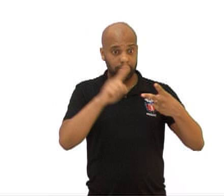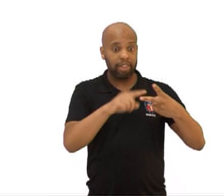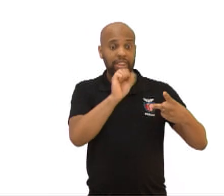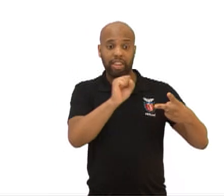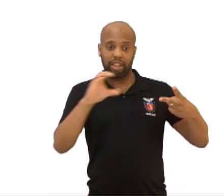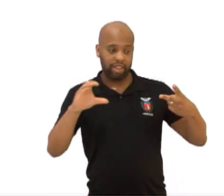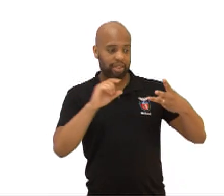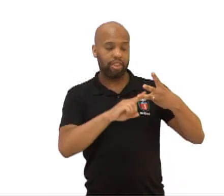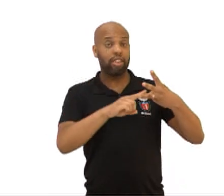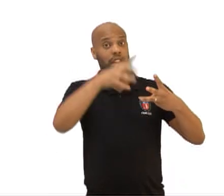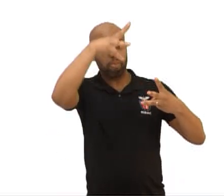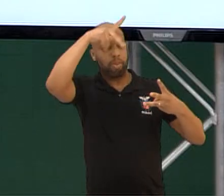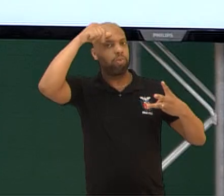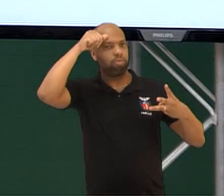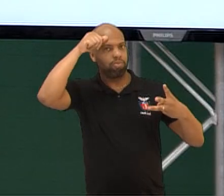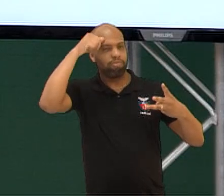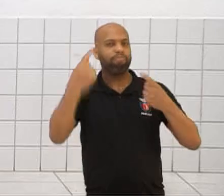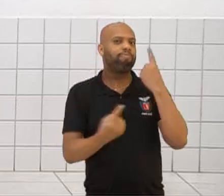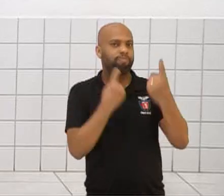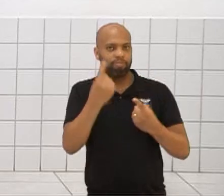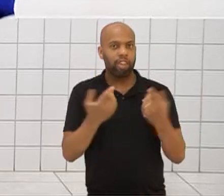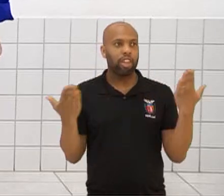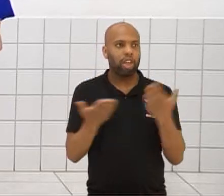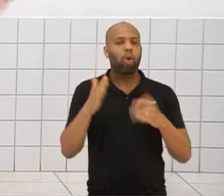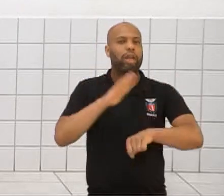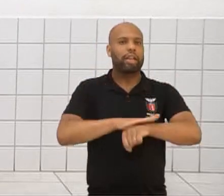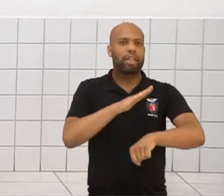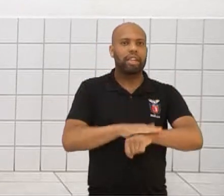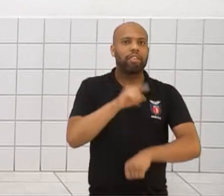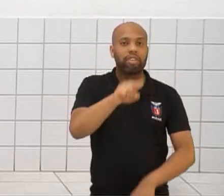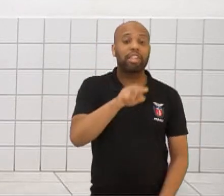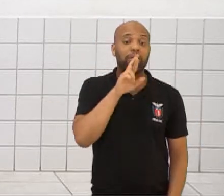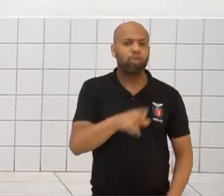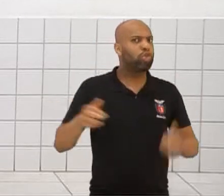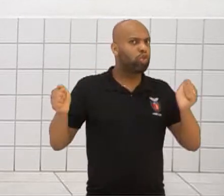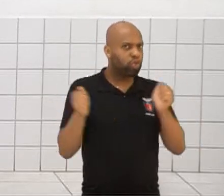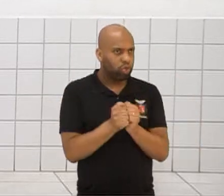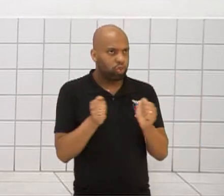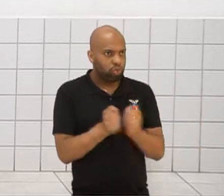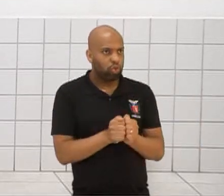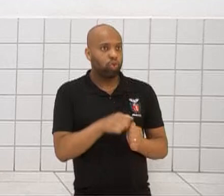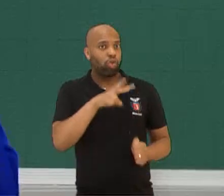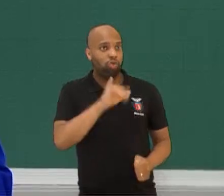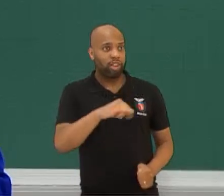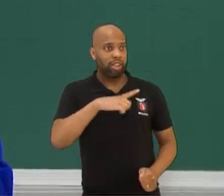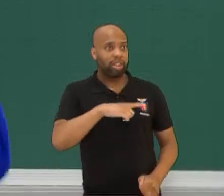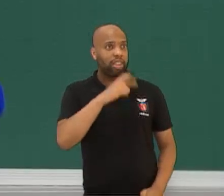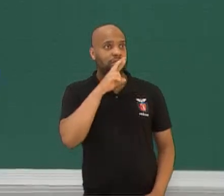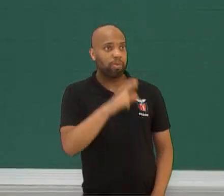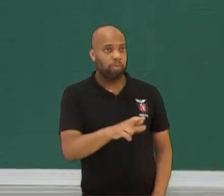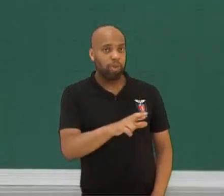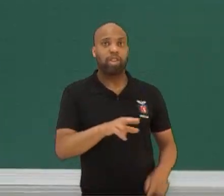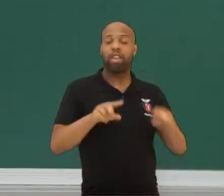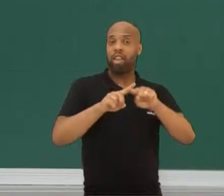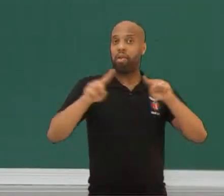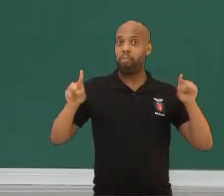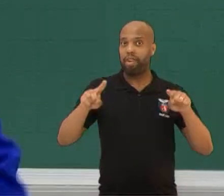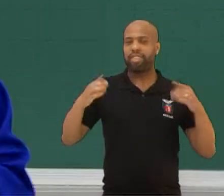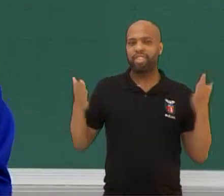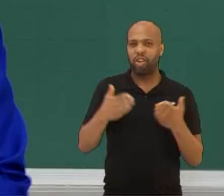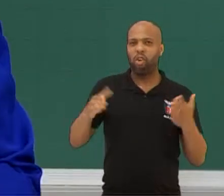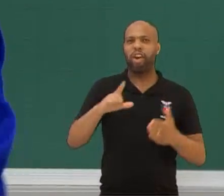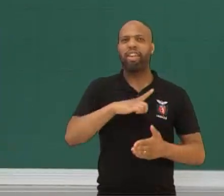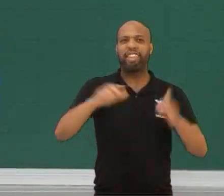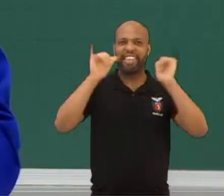Ou letra C, Mato Grosso? Agora aquele start para que você faça agora. Nós vamos voltar com a resposta já já. Enquanto isso, vamos mandar